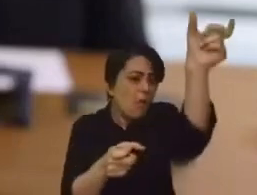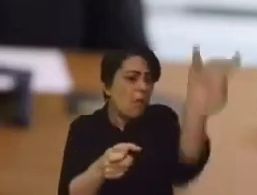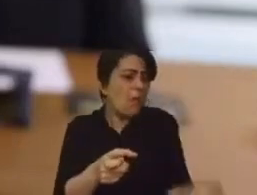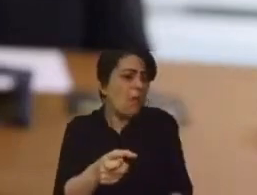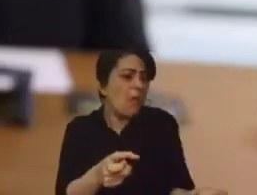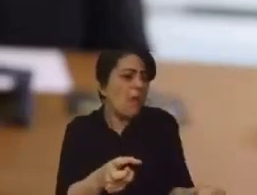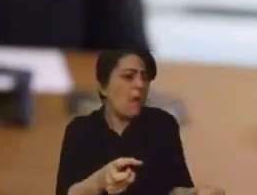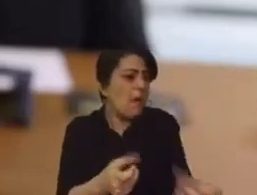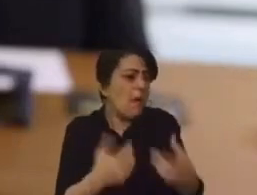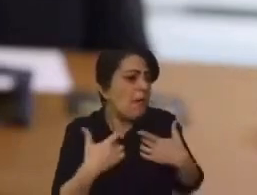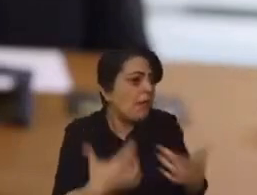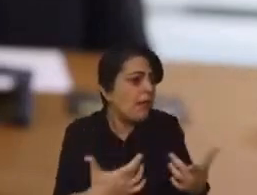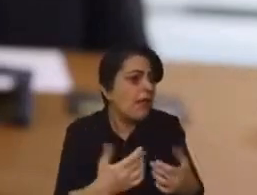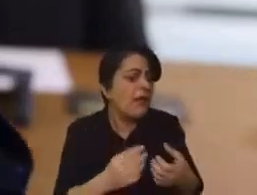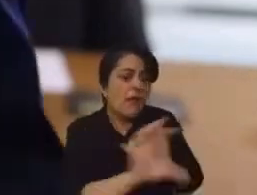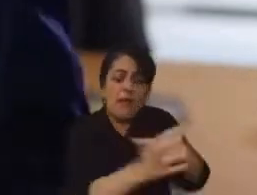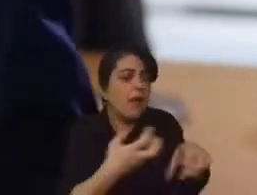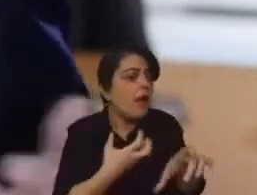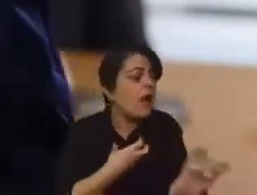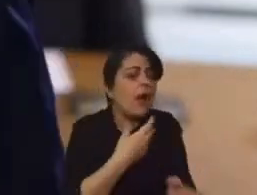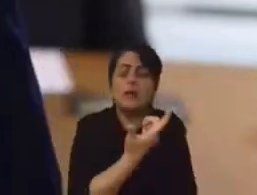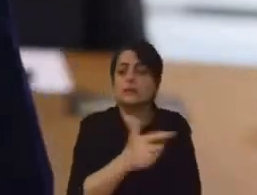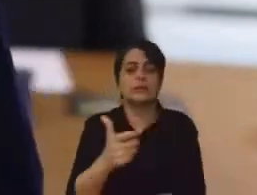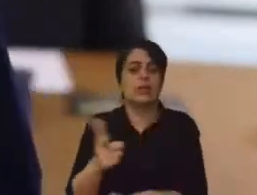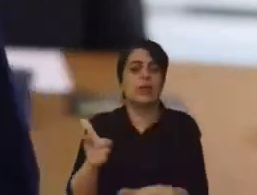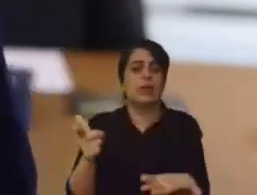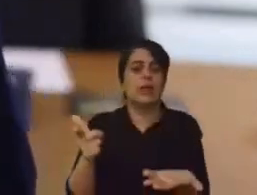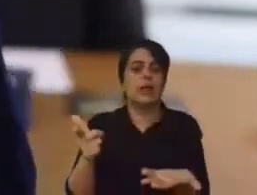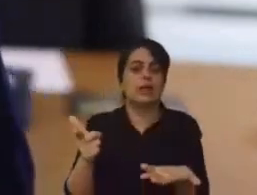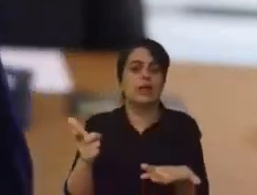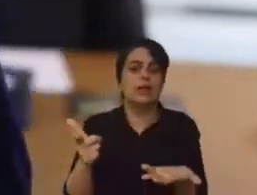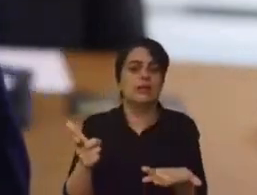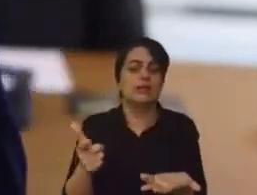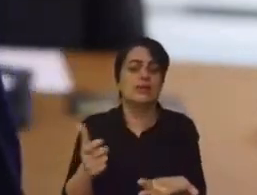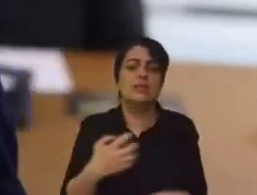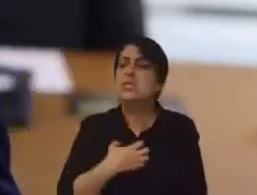de compaixão, com um pouco de sentimento.